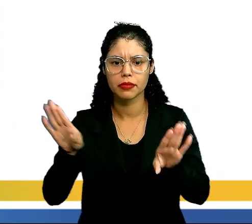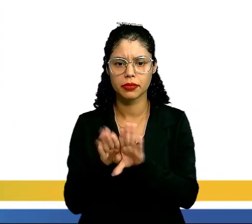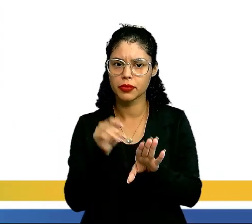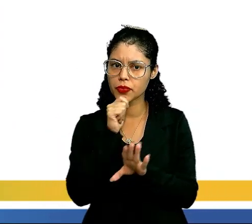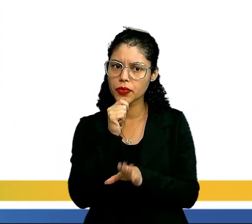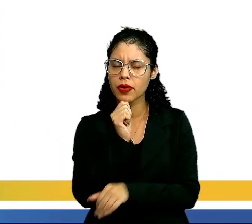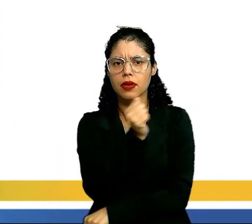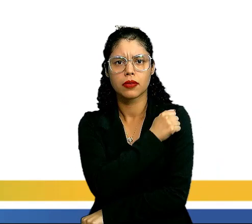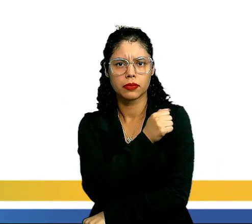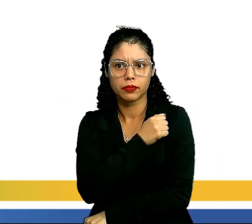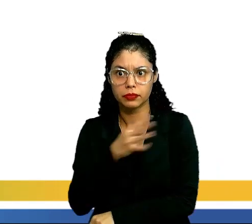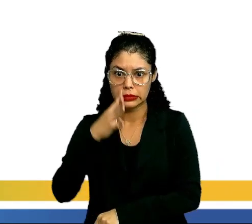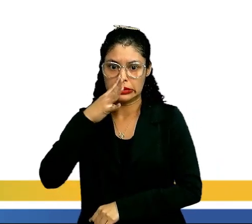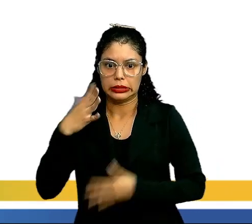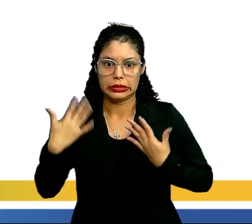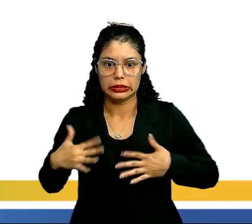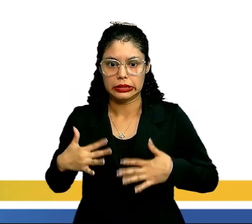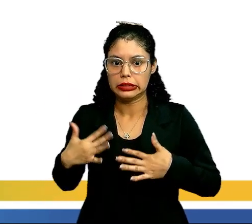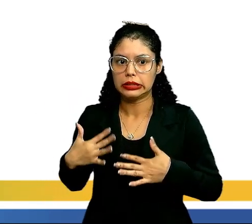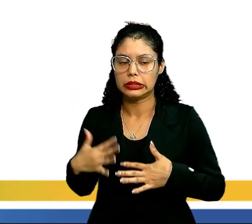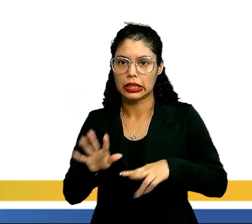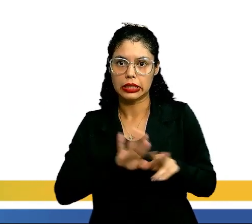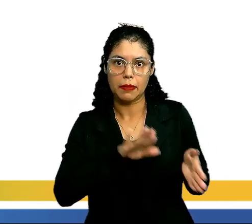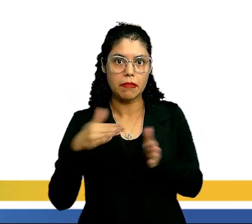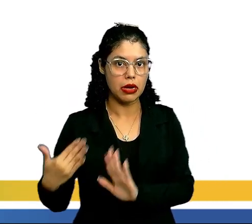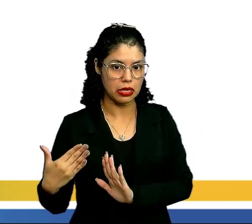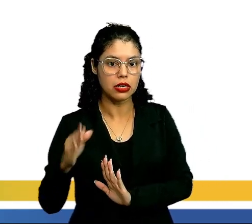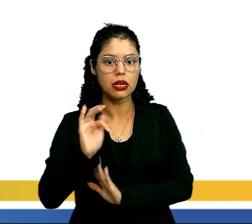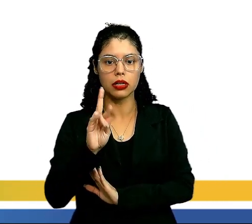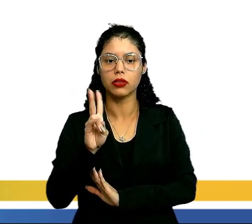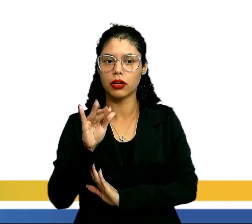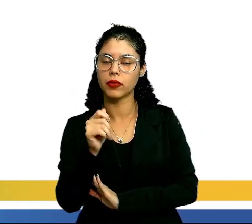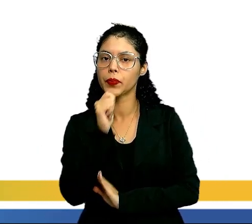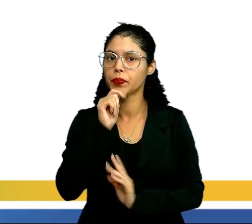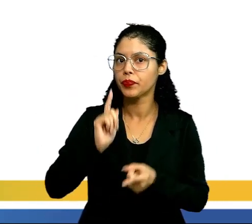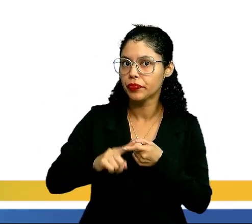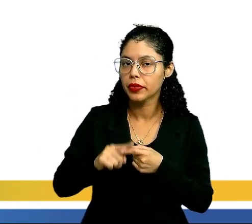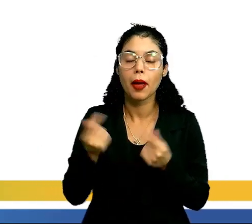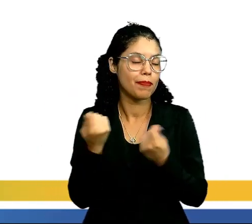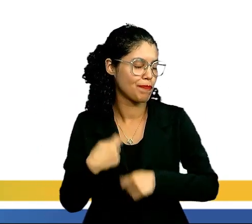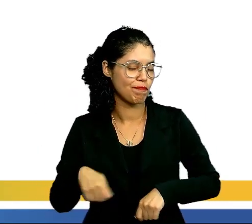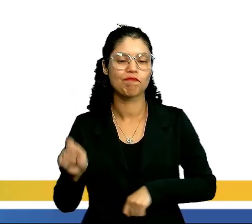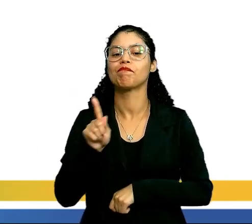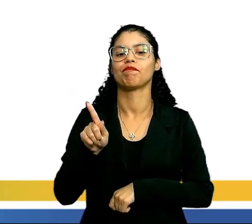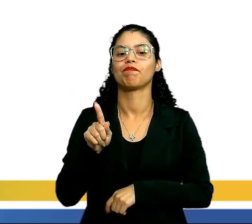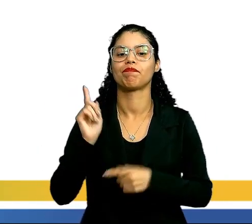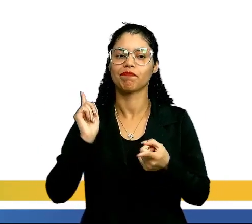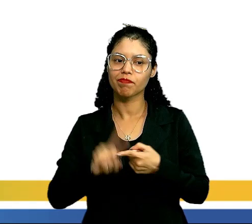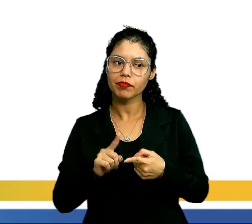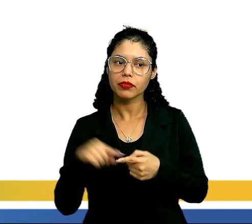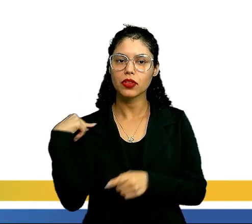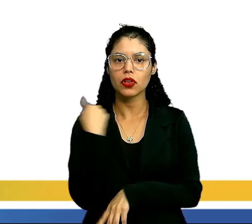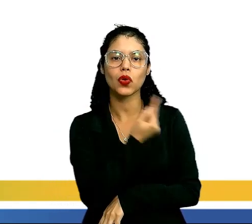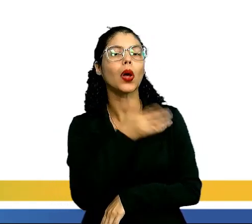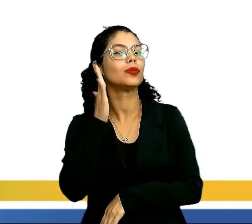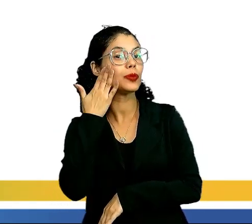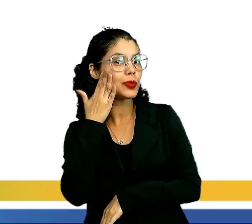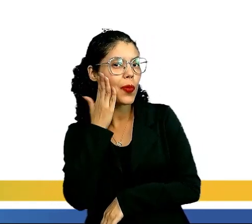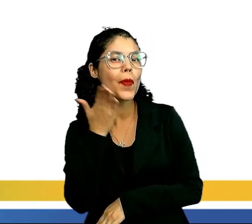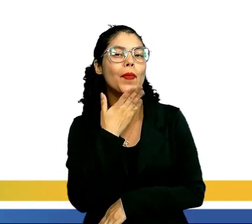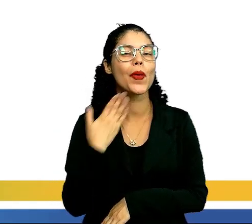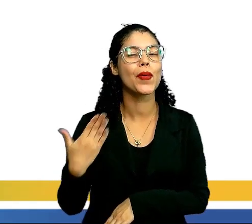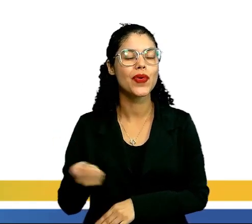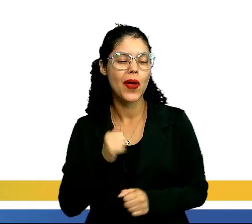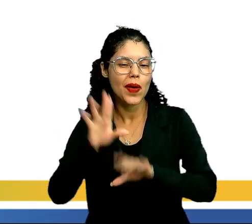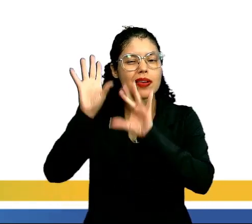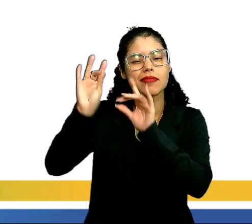alguns alunos se assustarem com essa parte da cartografia, mas não precisa, tá? A gente vai tentar aprender da